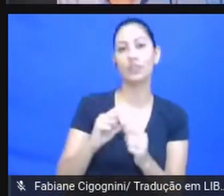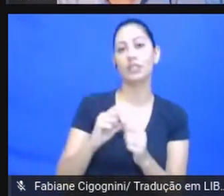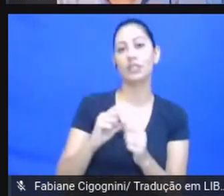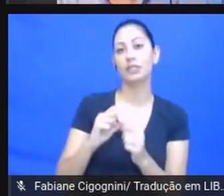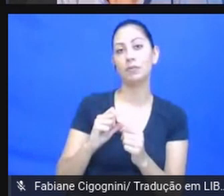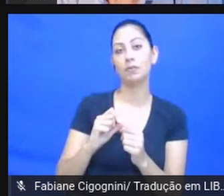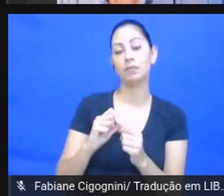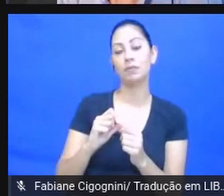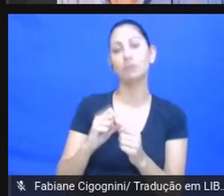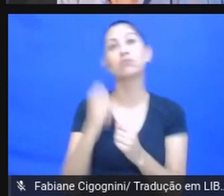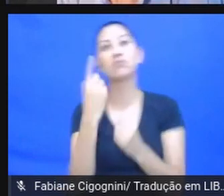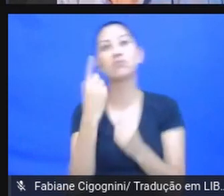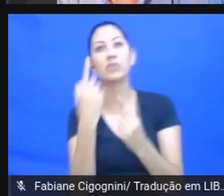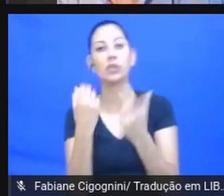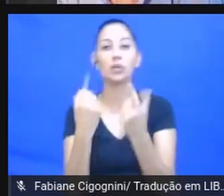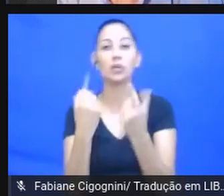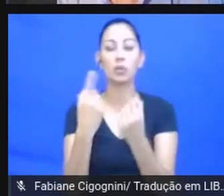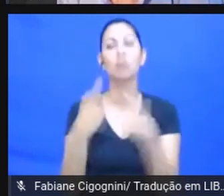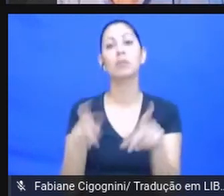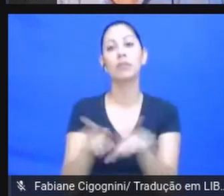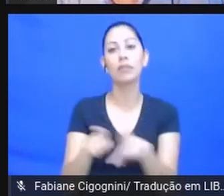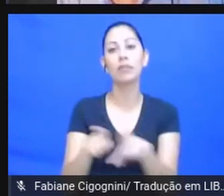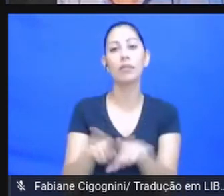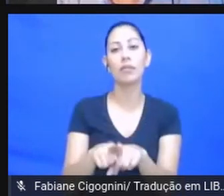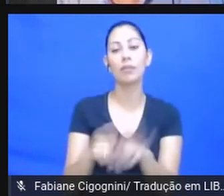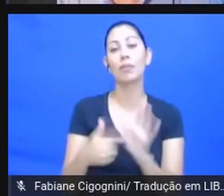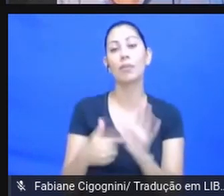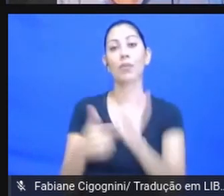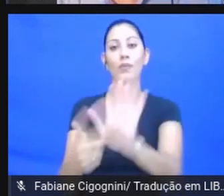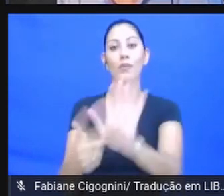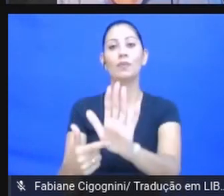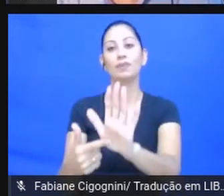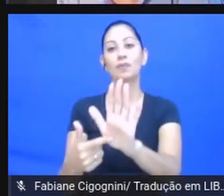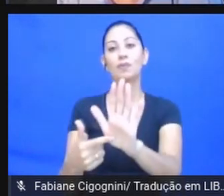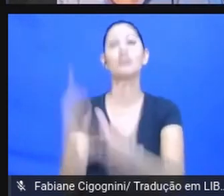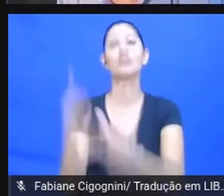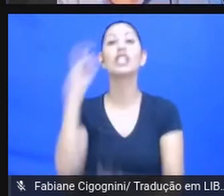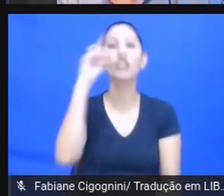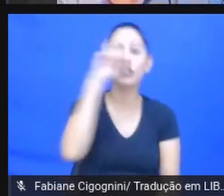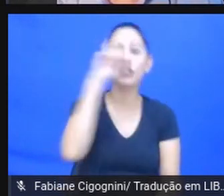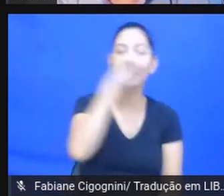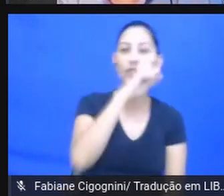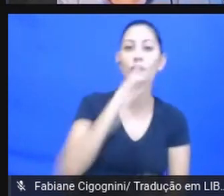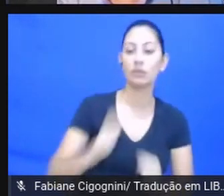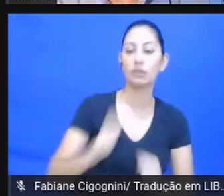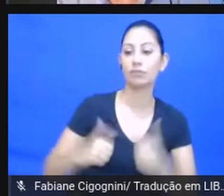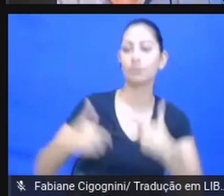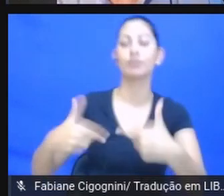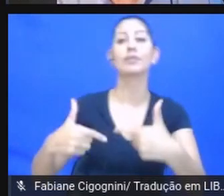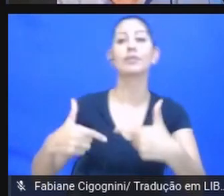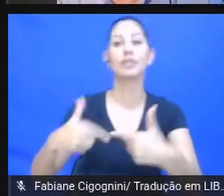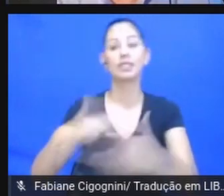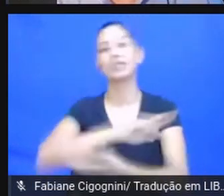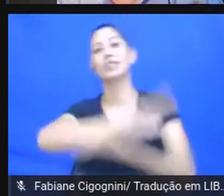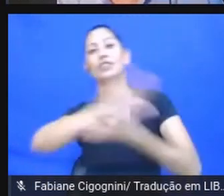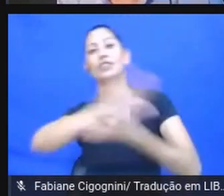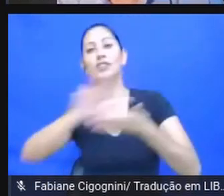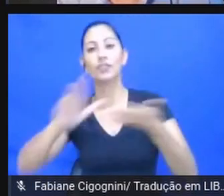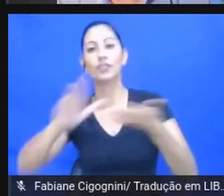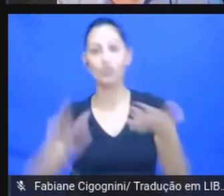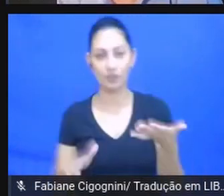pouco apontado há pouco, dificuldades maiores na gestão dos diversos sistemas de educação pública